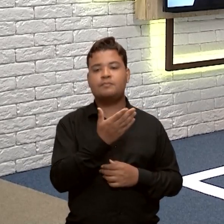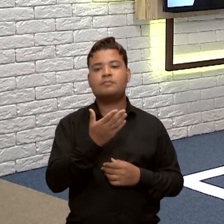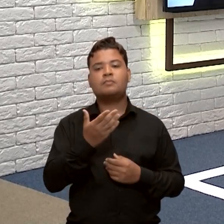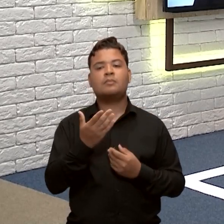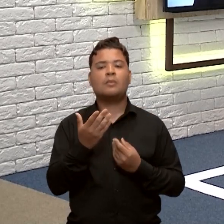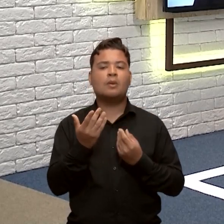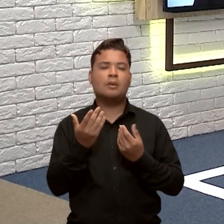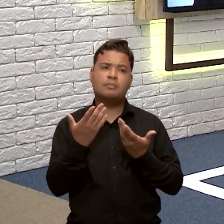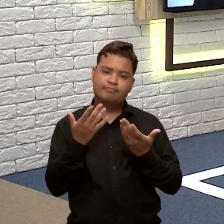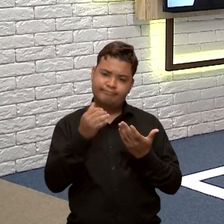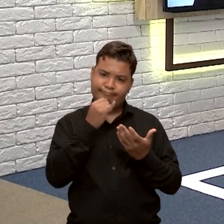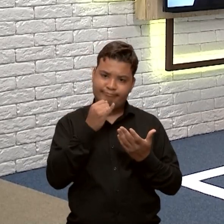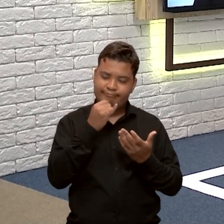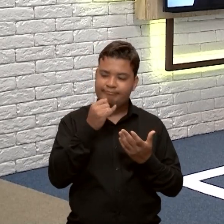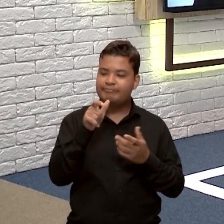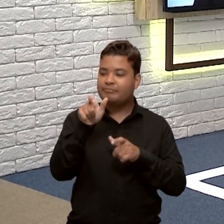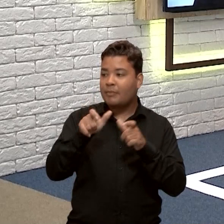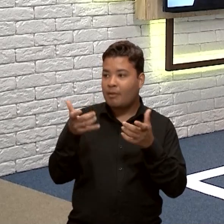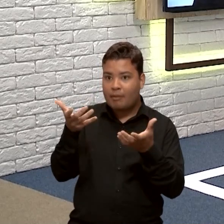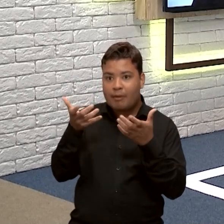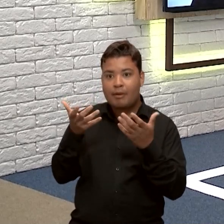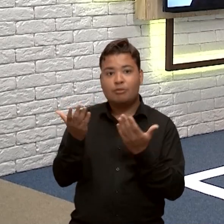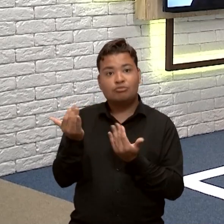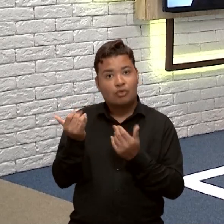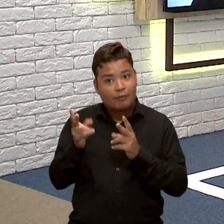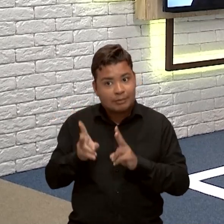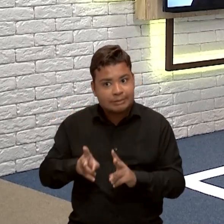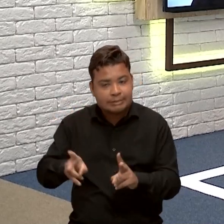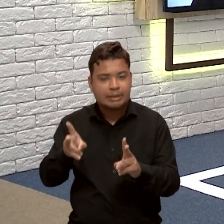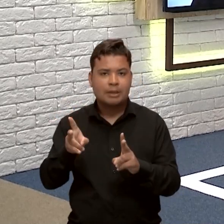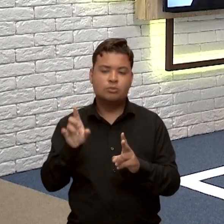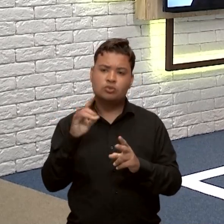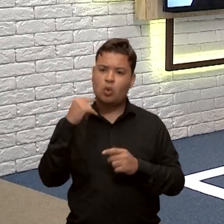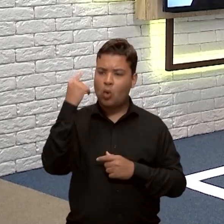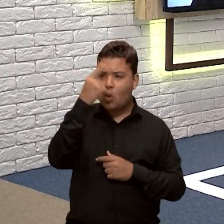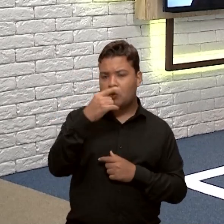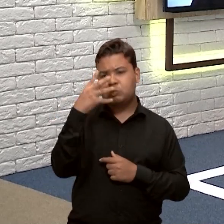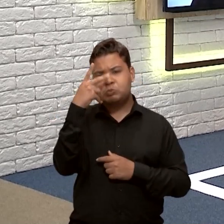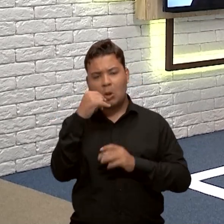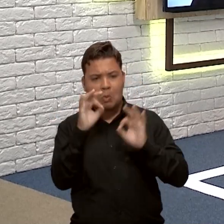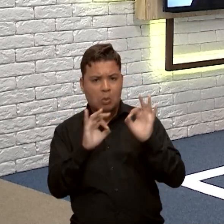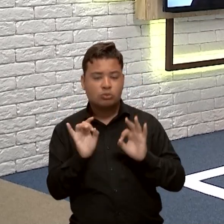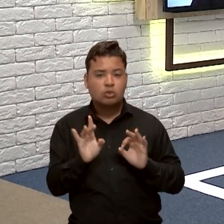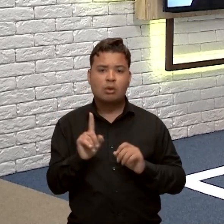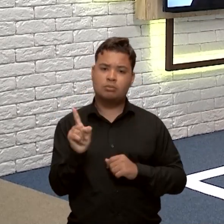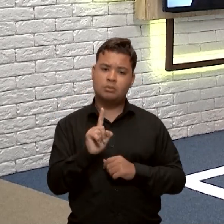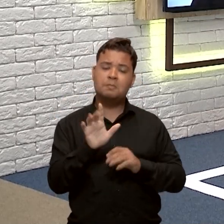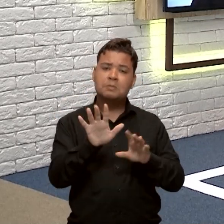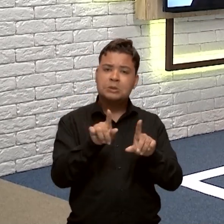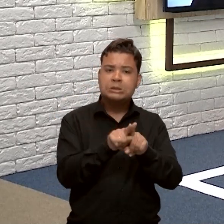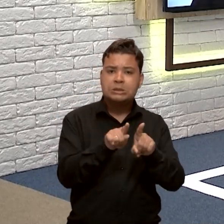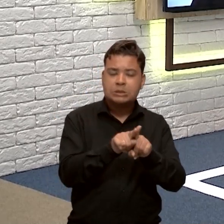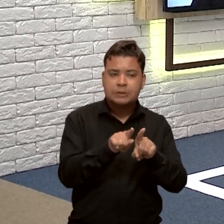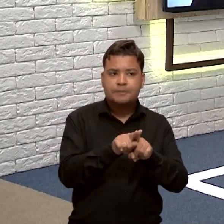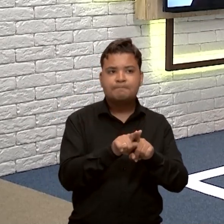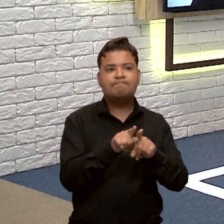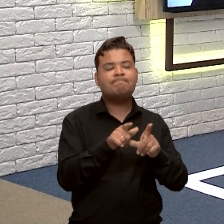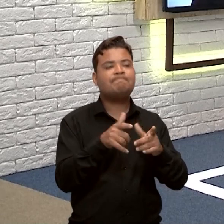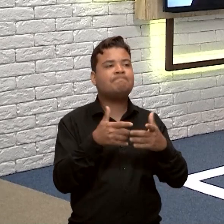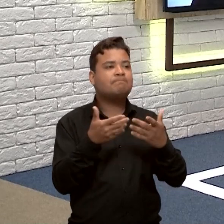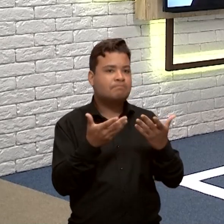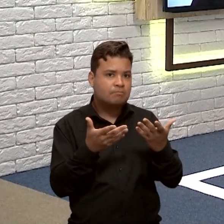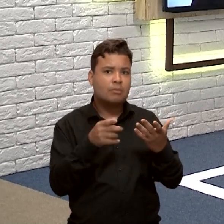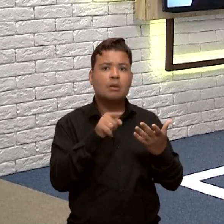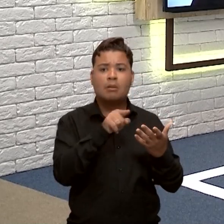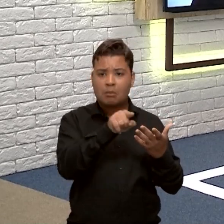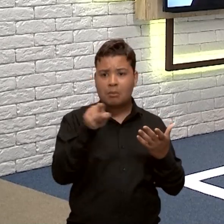manutenção da jovialidade, né? Não só a estética, mas as mulheres também com 50, 60 anos, as mulheres que já entraram